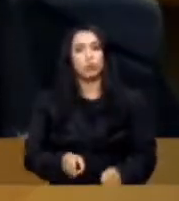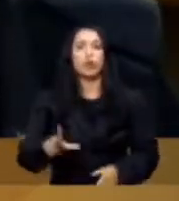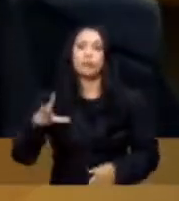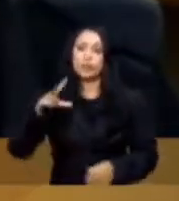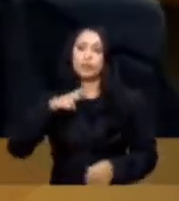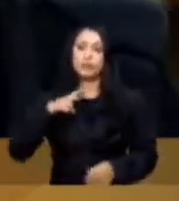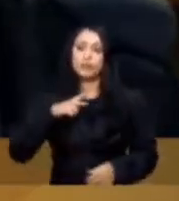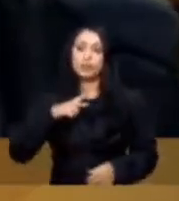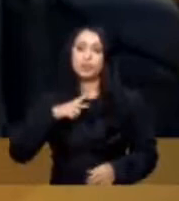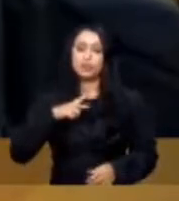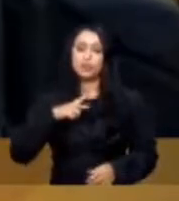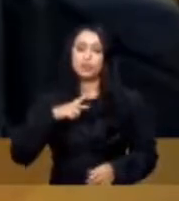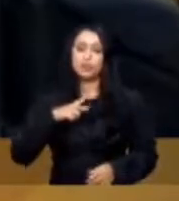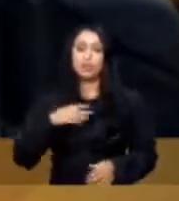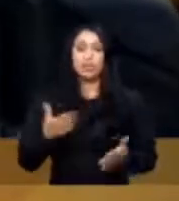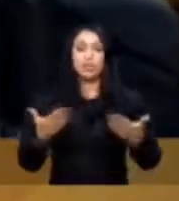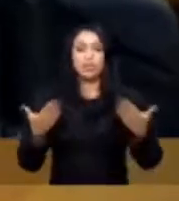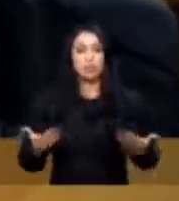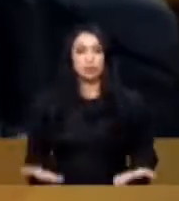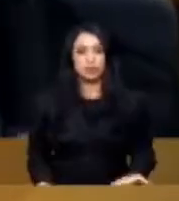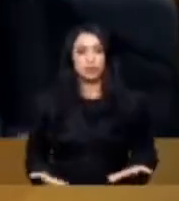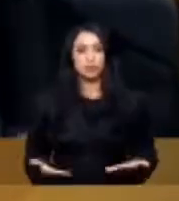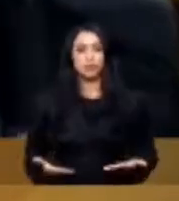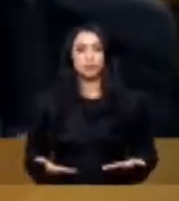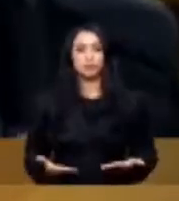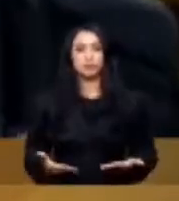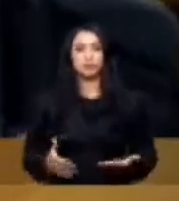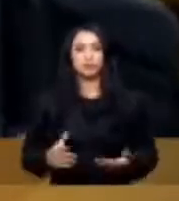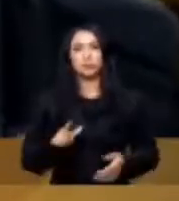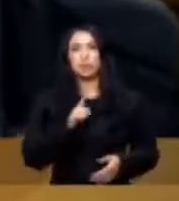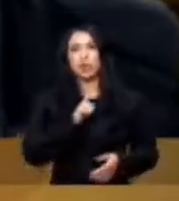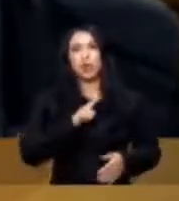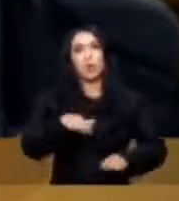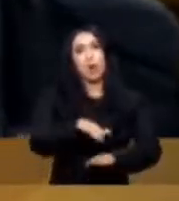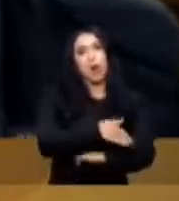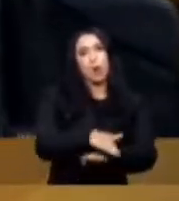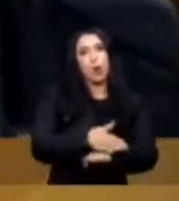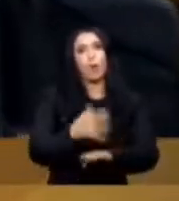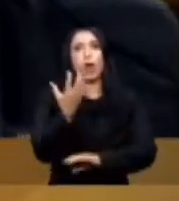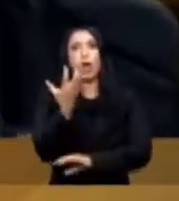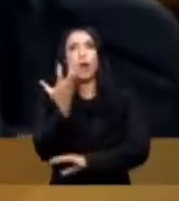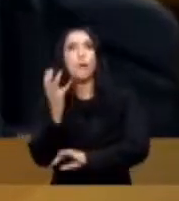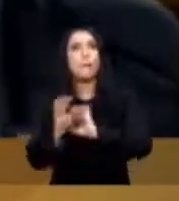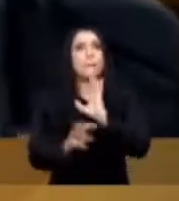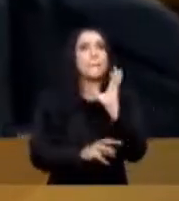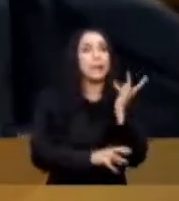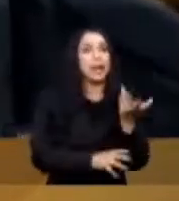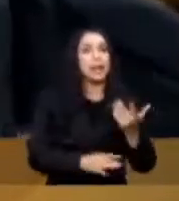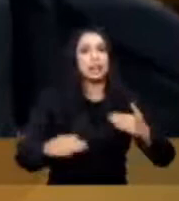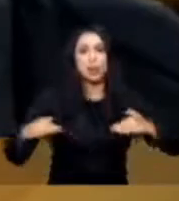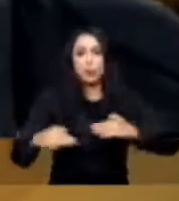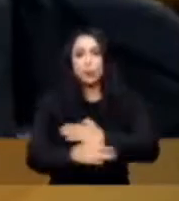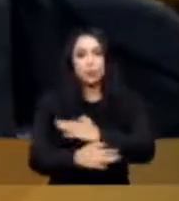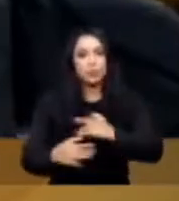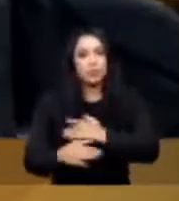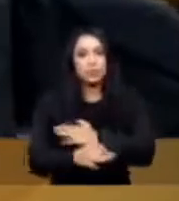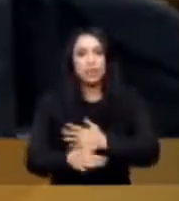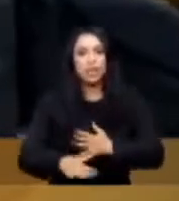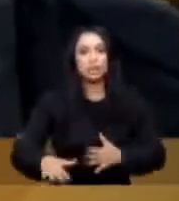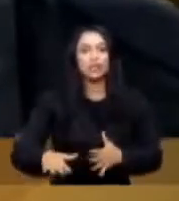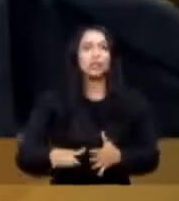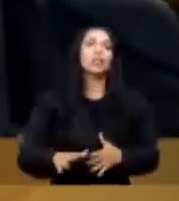privados. O simples fato de ser uma rua ou uma praça, por exemplo, uma estrada, um bem de uso